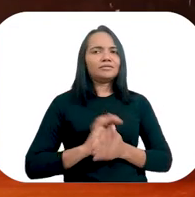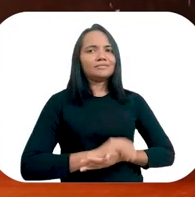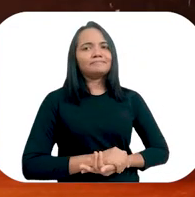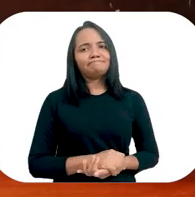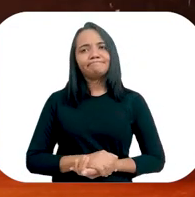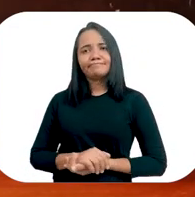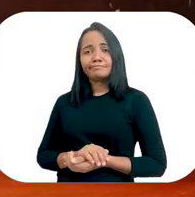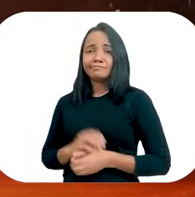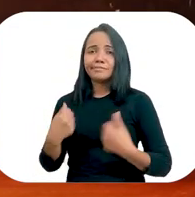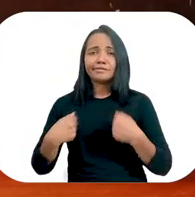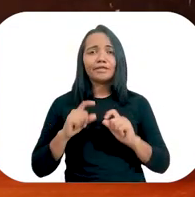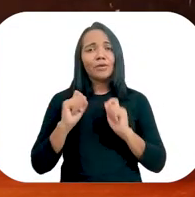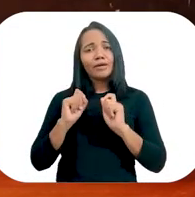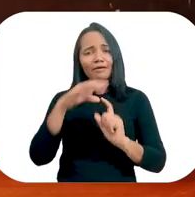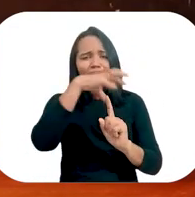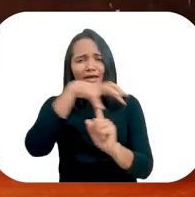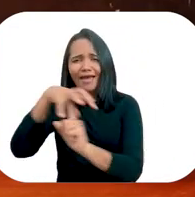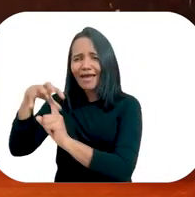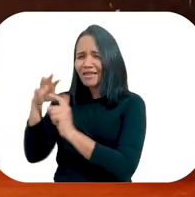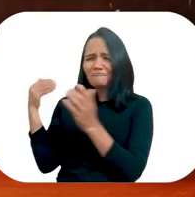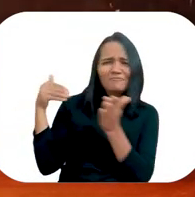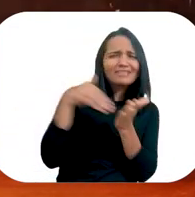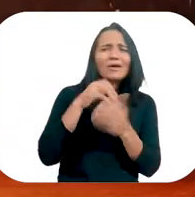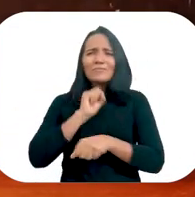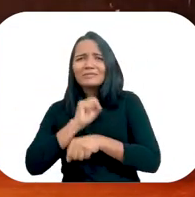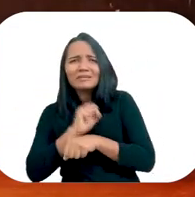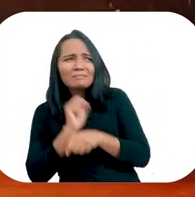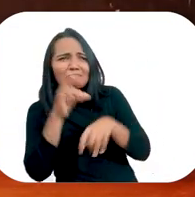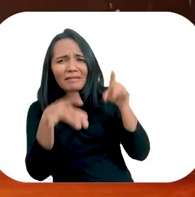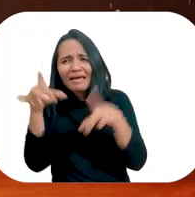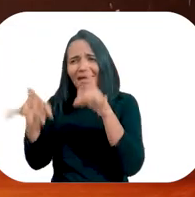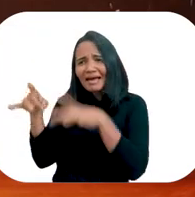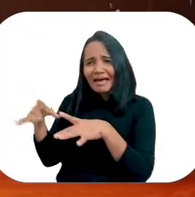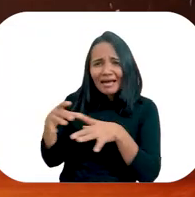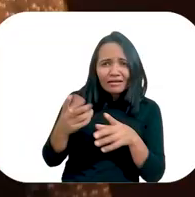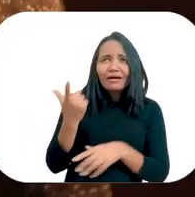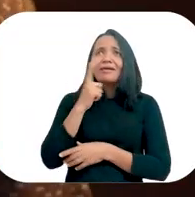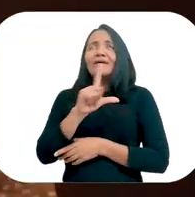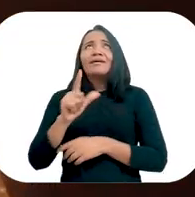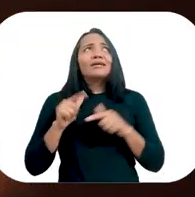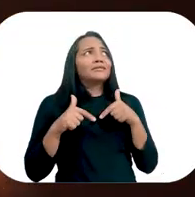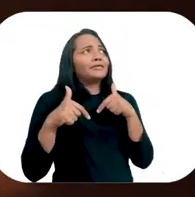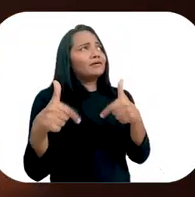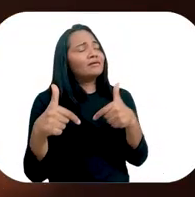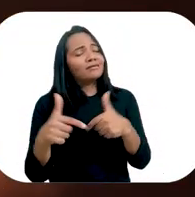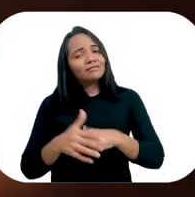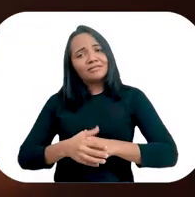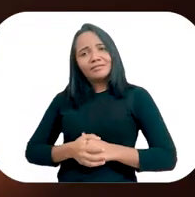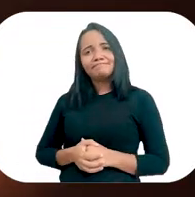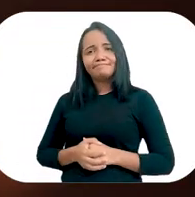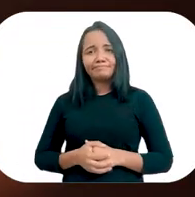deve lutar pela xepa da feira e dizer que está recompensado. Você